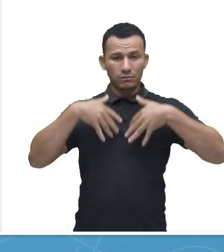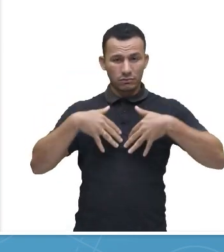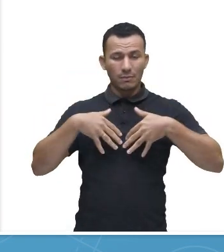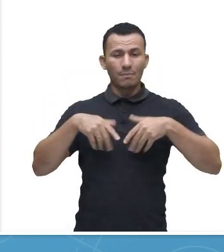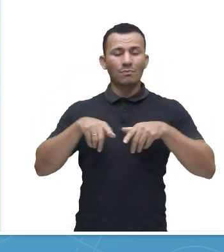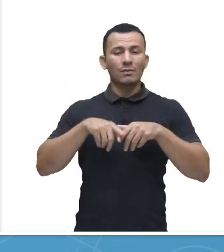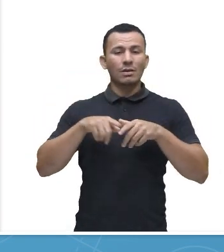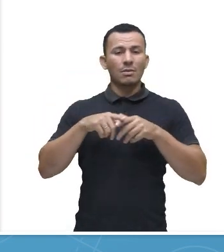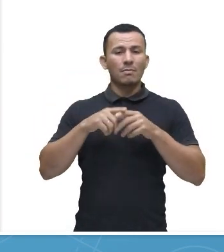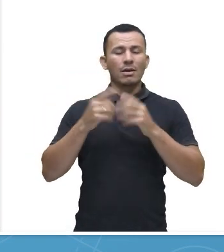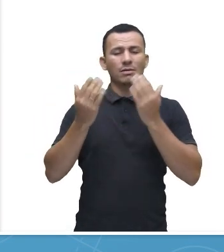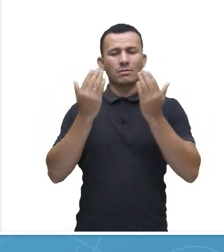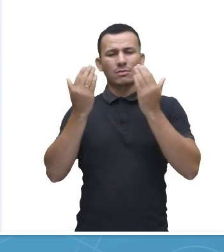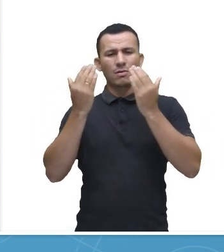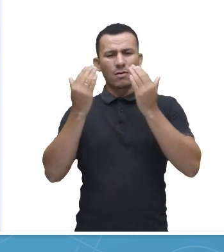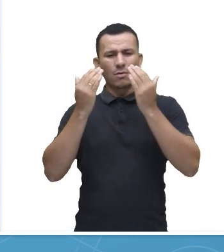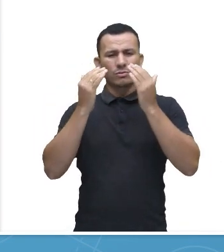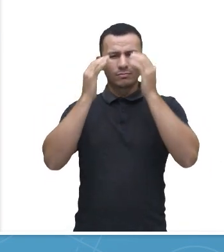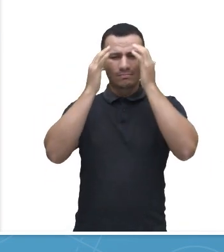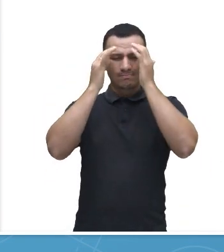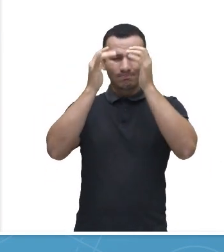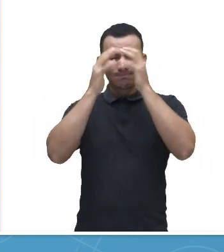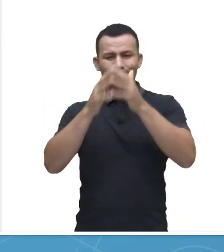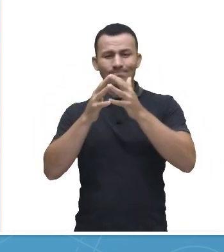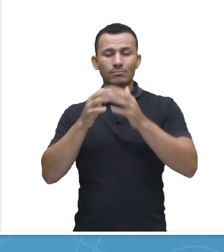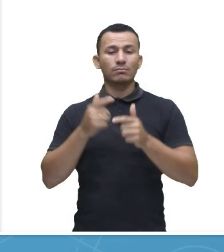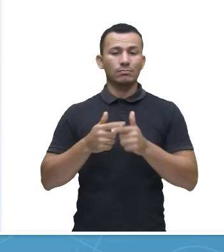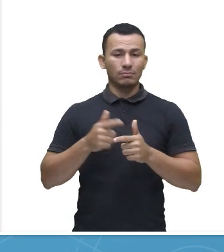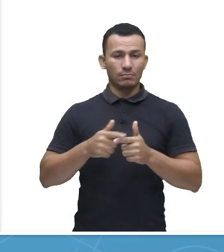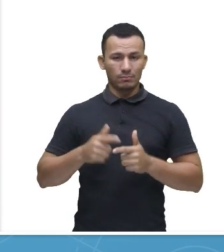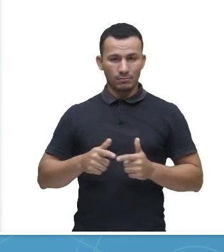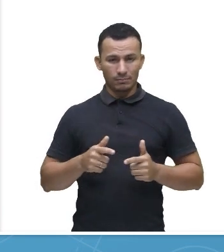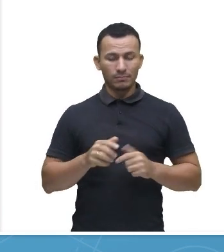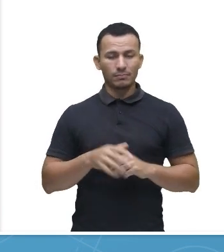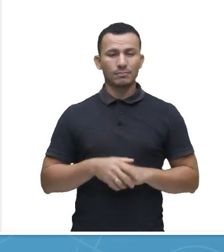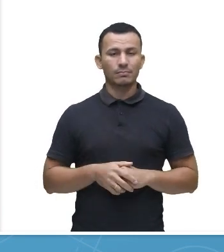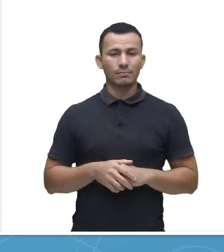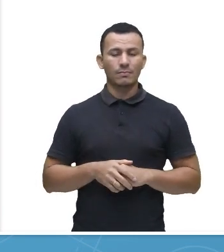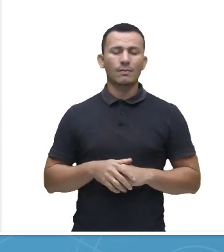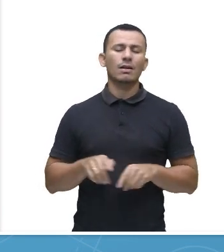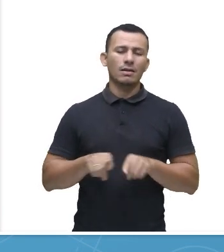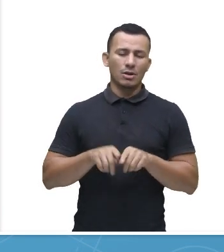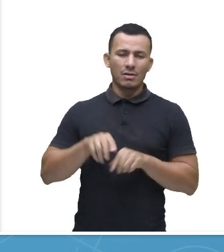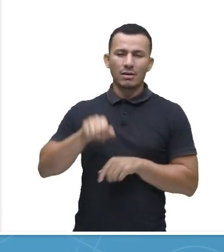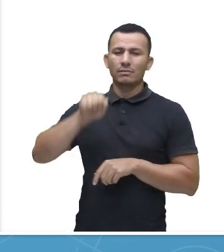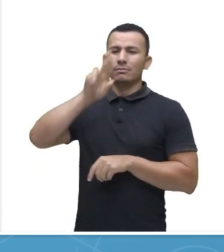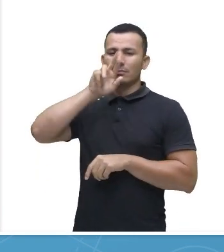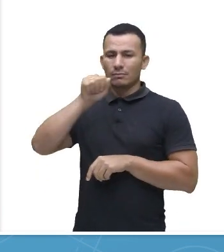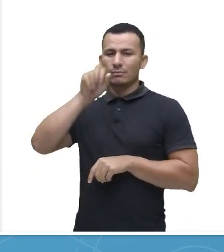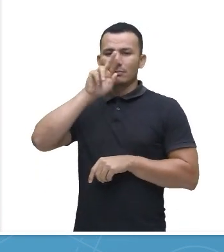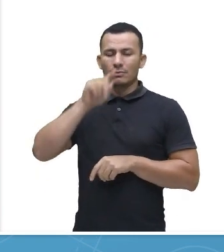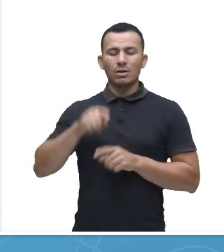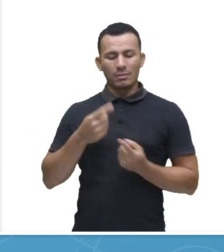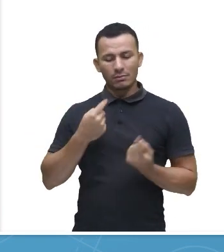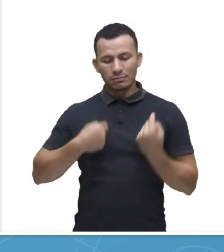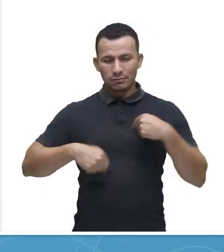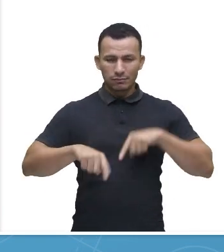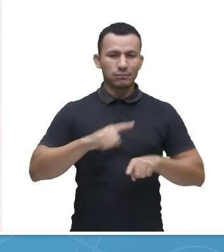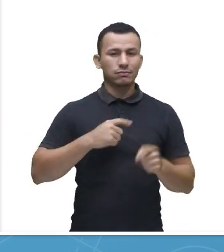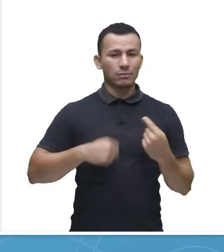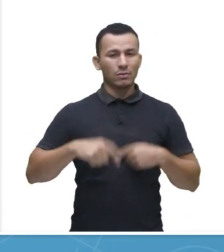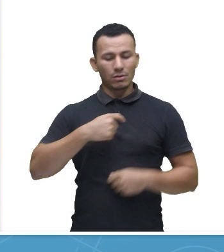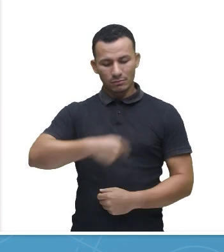problemas psicológicos. Os distúrbios do sistema respiratório, circulatório e a alteração da